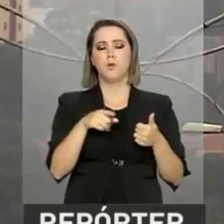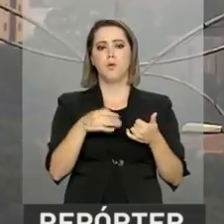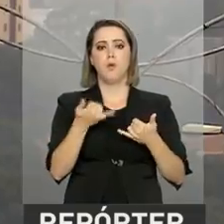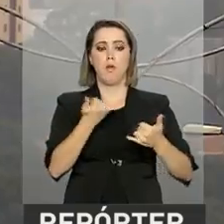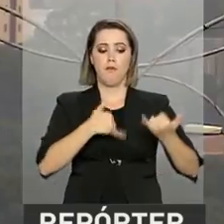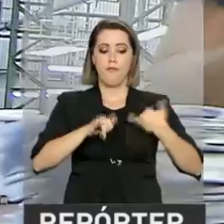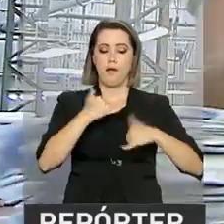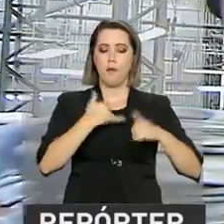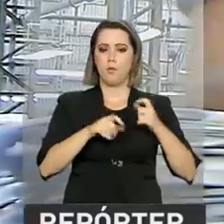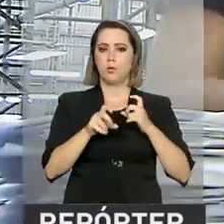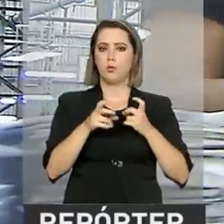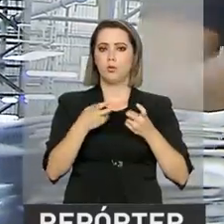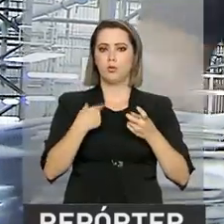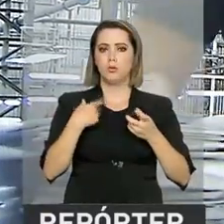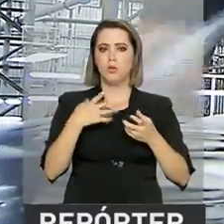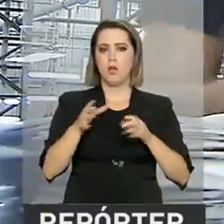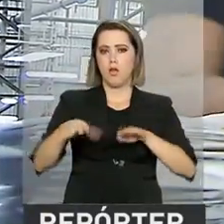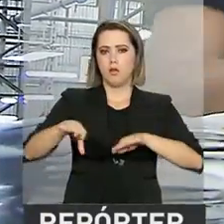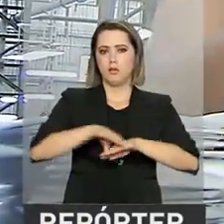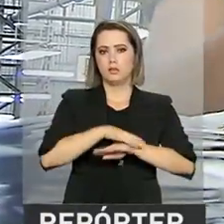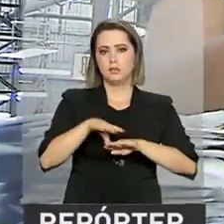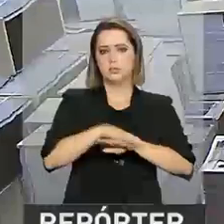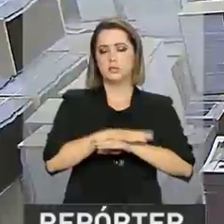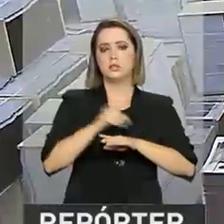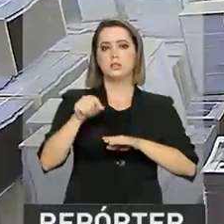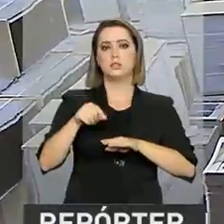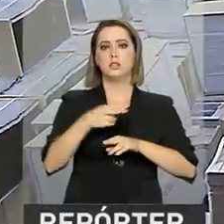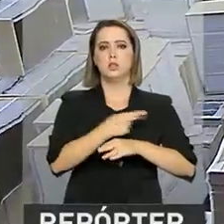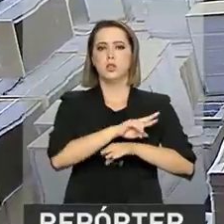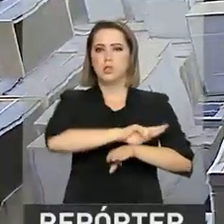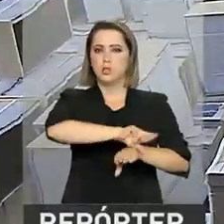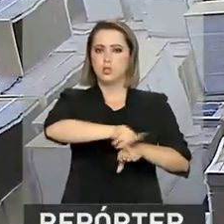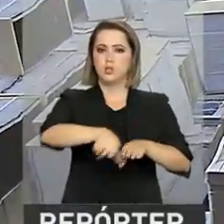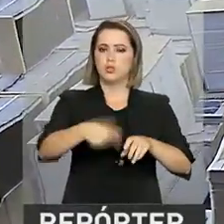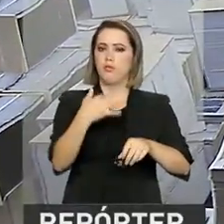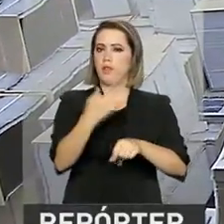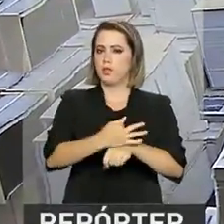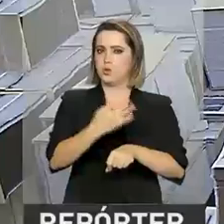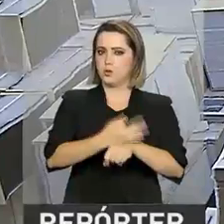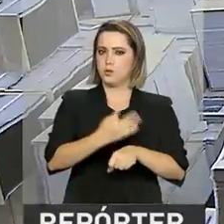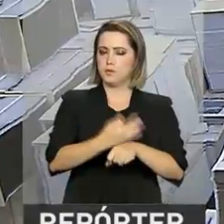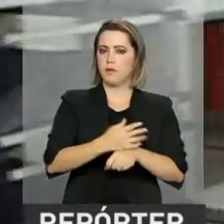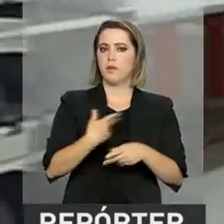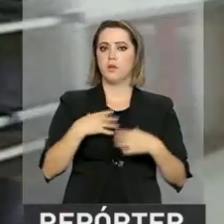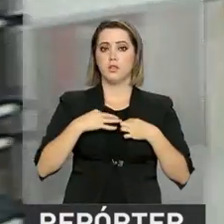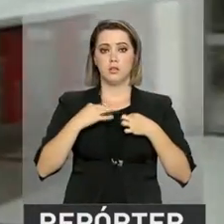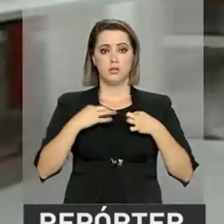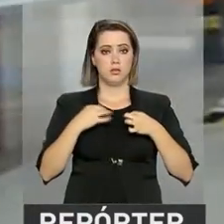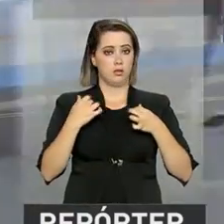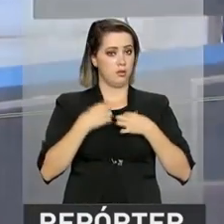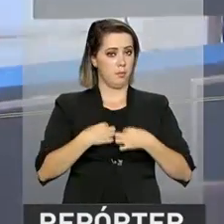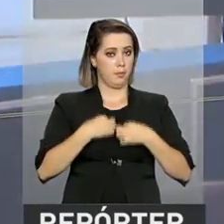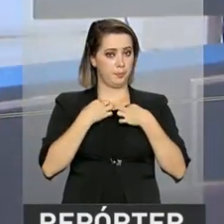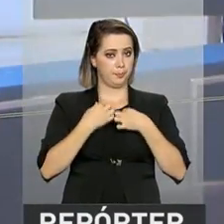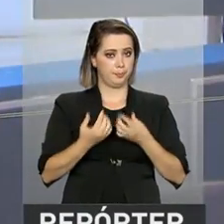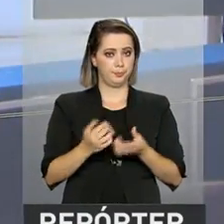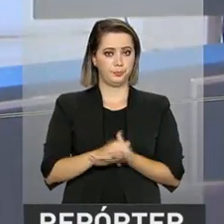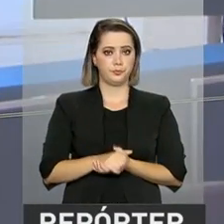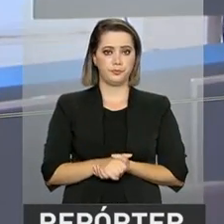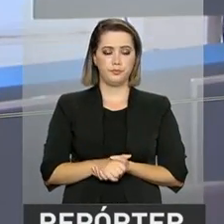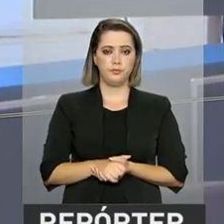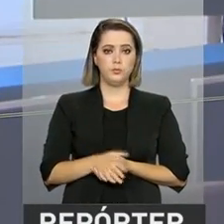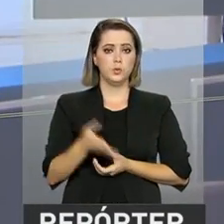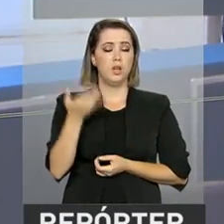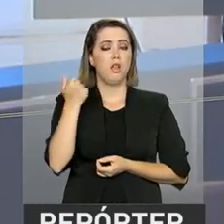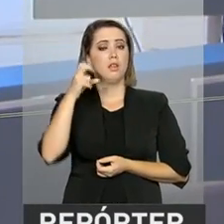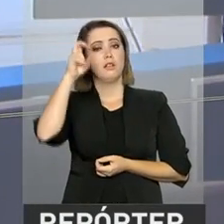farmoquímicos calçados extração de minerais metálicos e produtos têxteis na